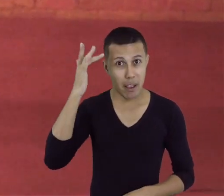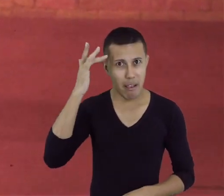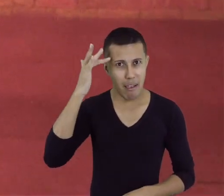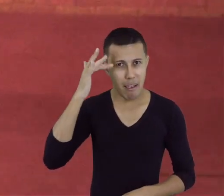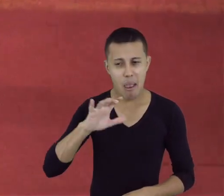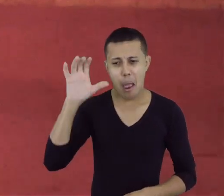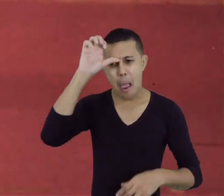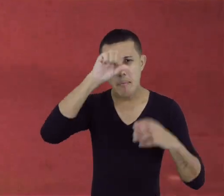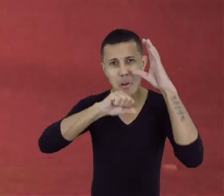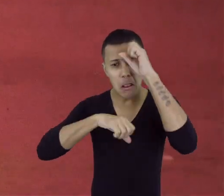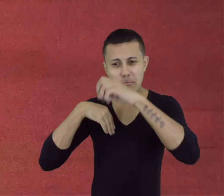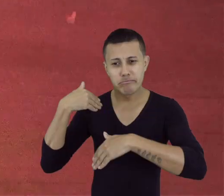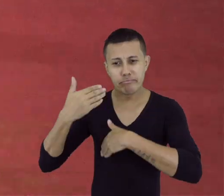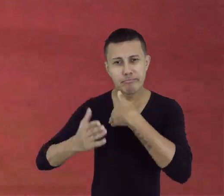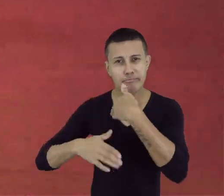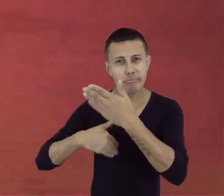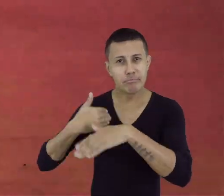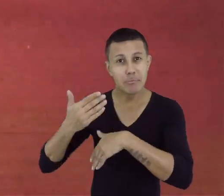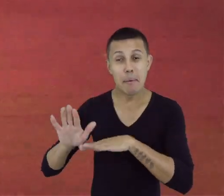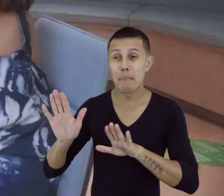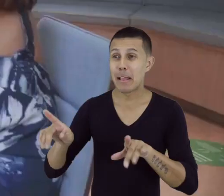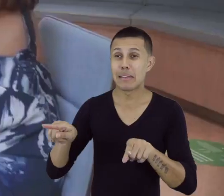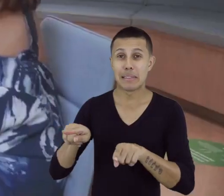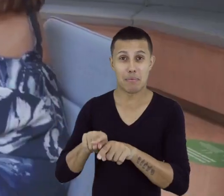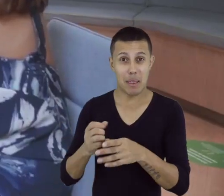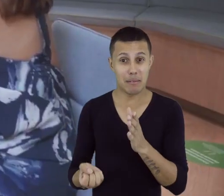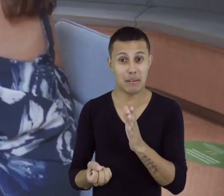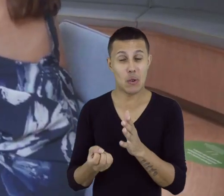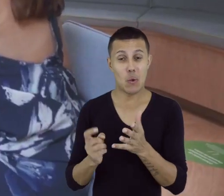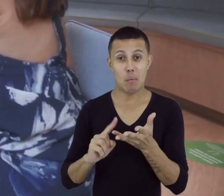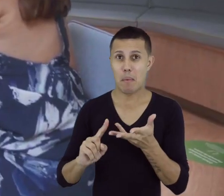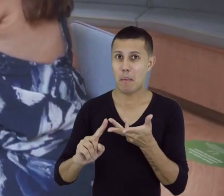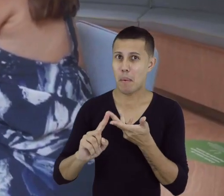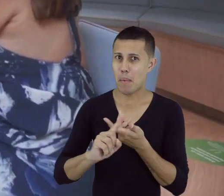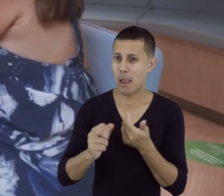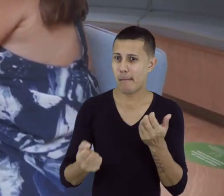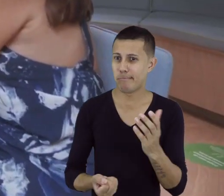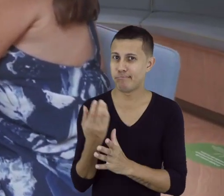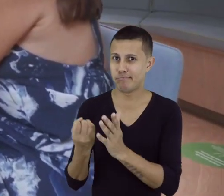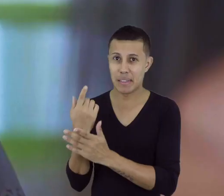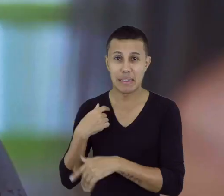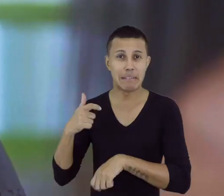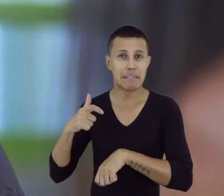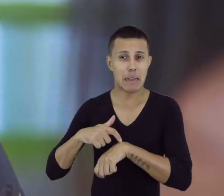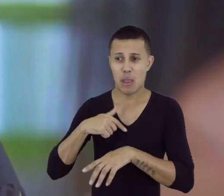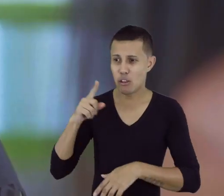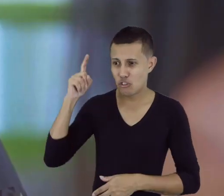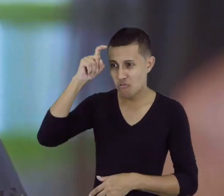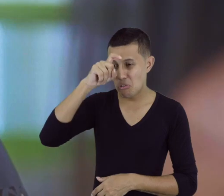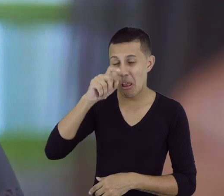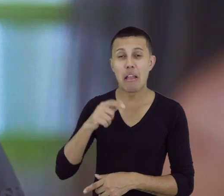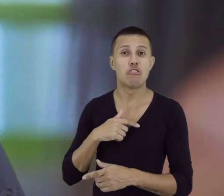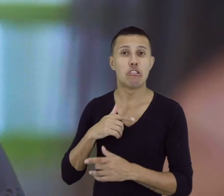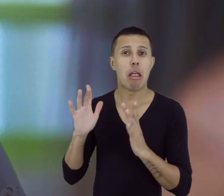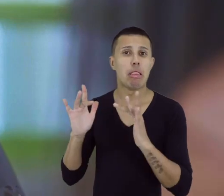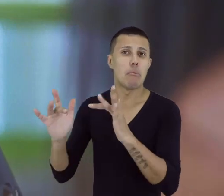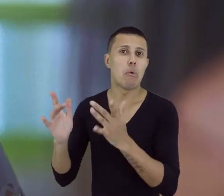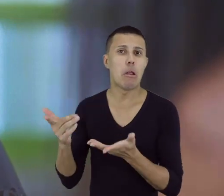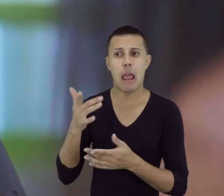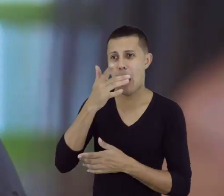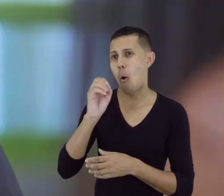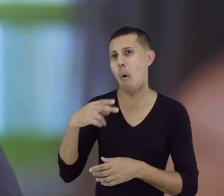maturidade que eu fui digerindo ao longo do tempo. Mas que também gerou uma série de fatores. Durante muito tempo mesmo eu tive dificuldade de me